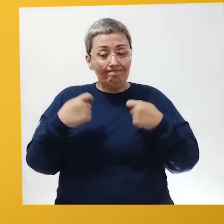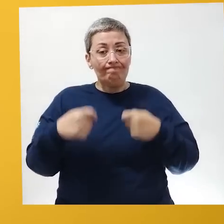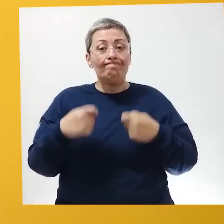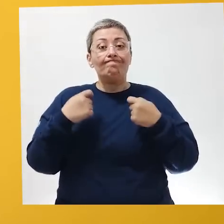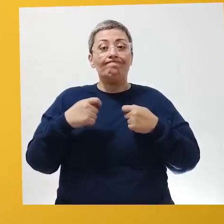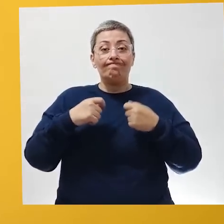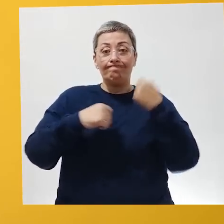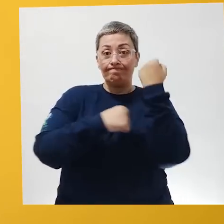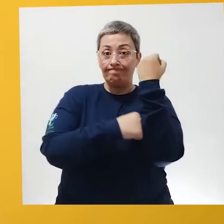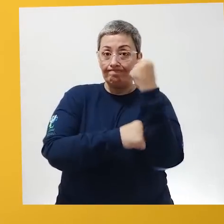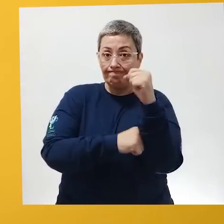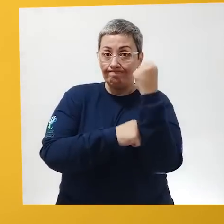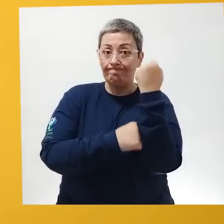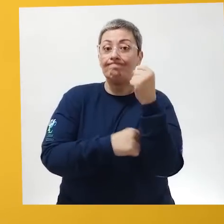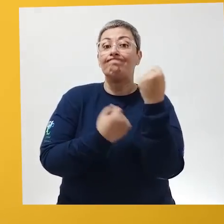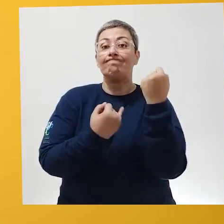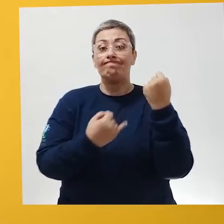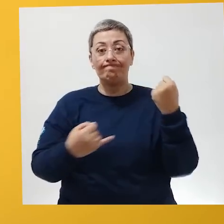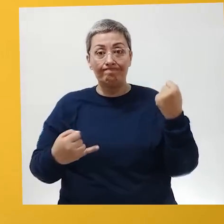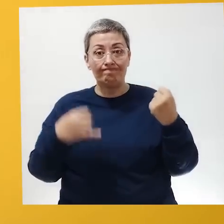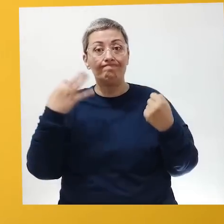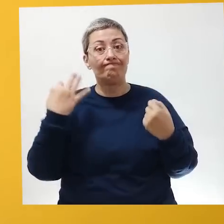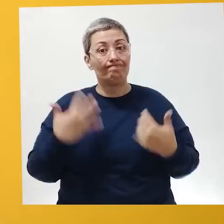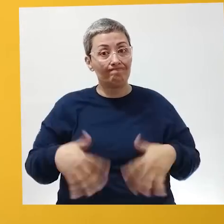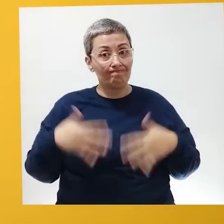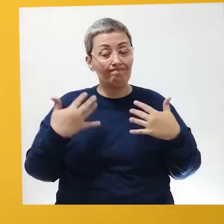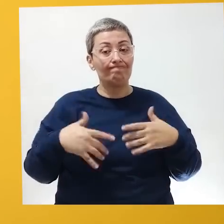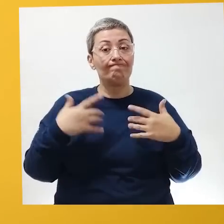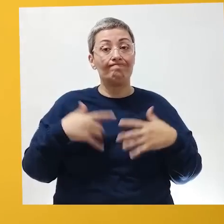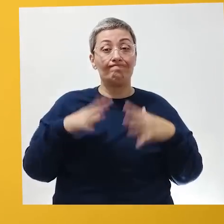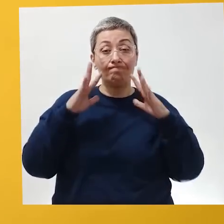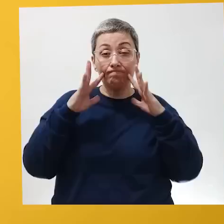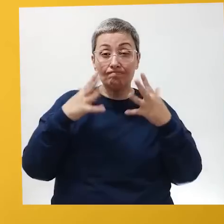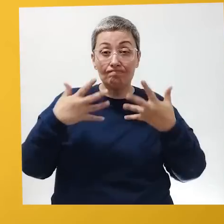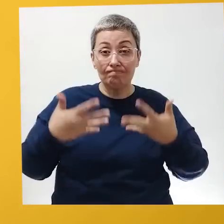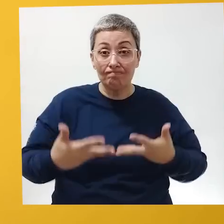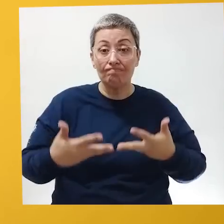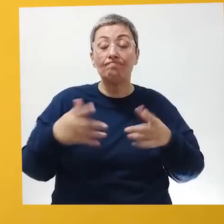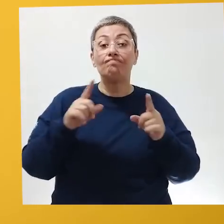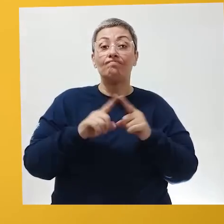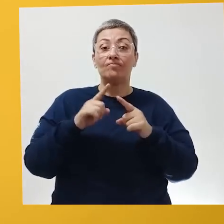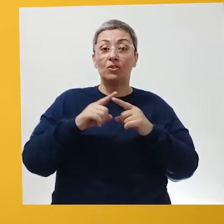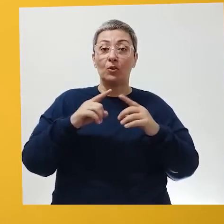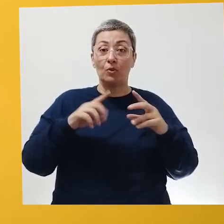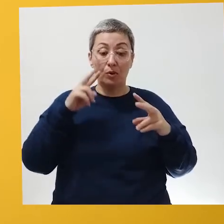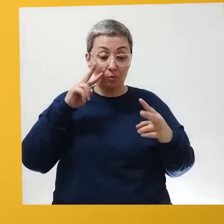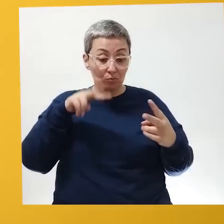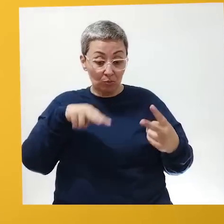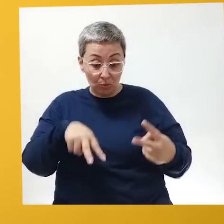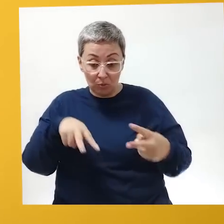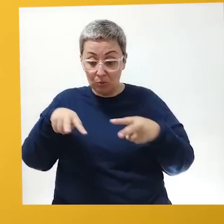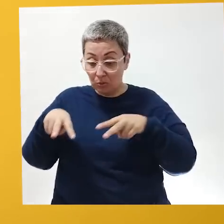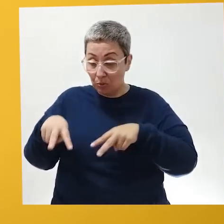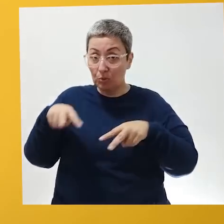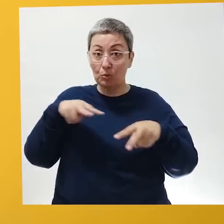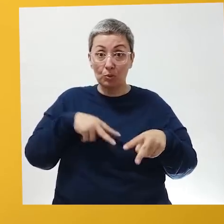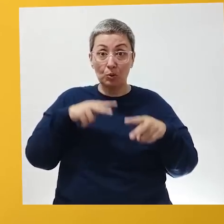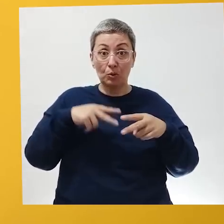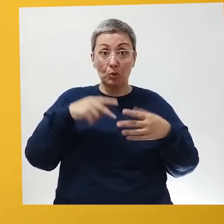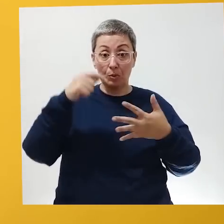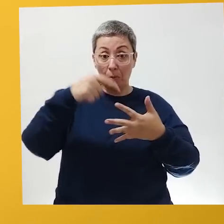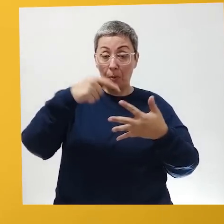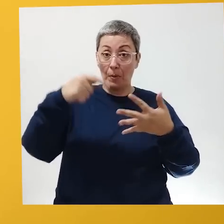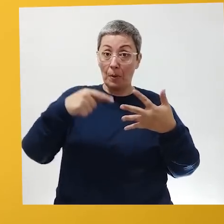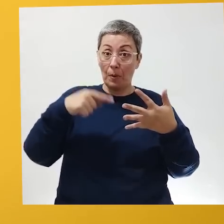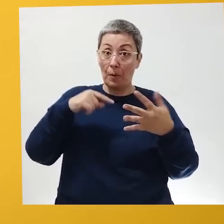muita coordenação motora fina, exige concentração, exige contato visual, exige segmento